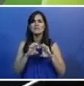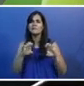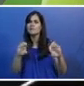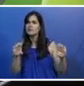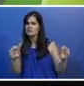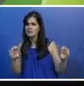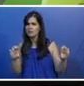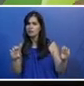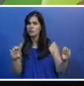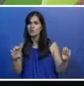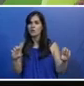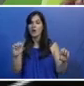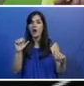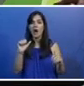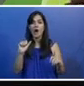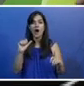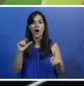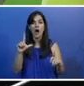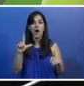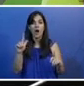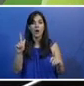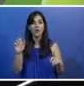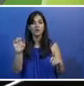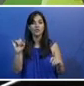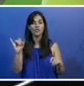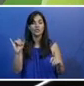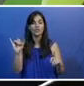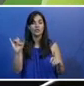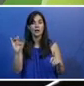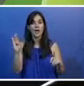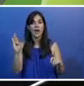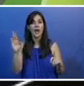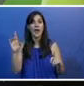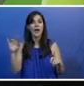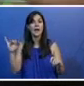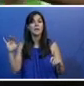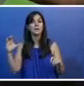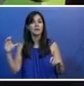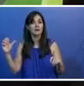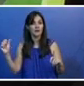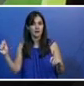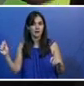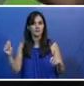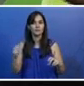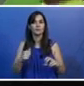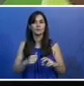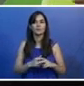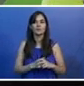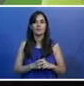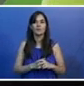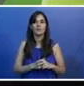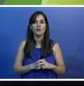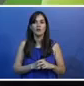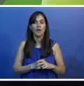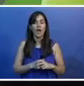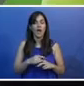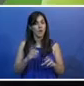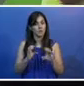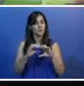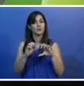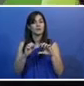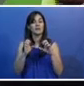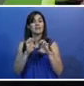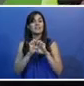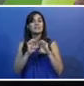expressões algébricas de equações algébricas. Expressão algébrica é